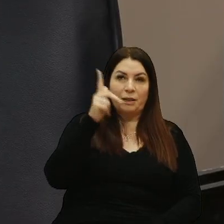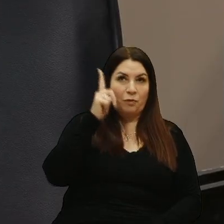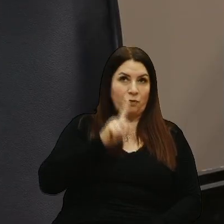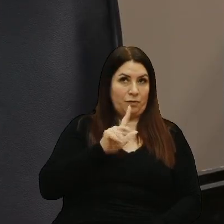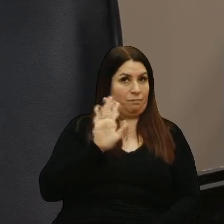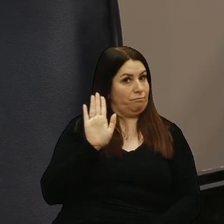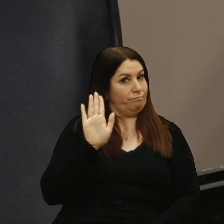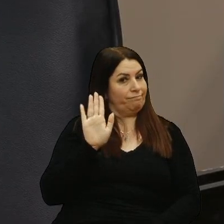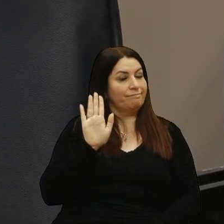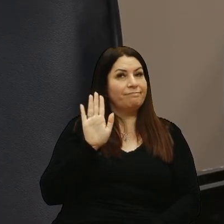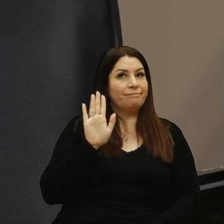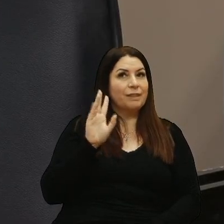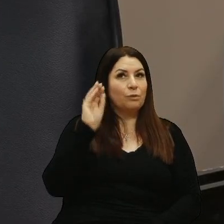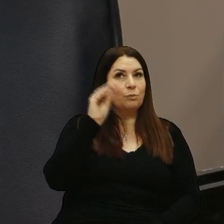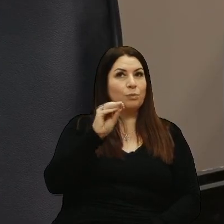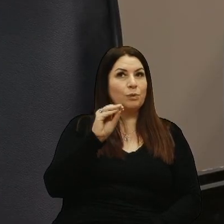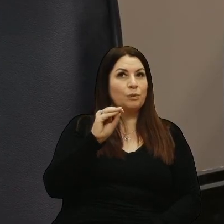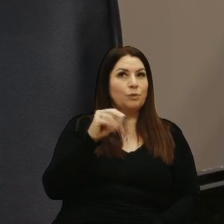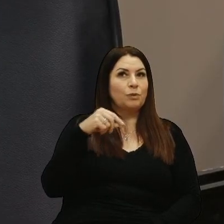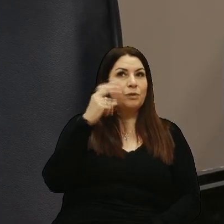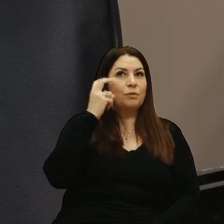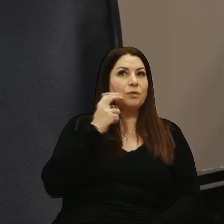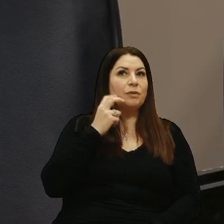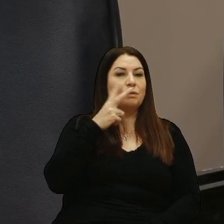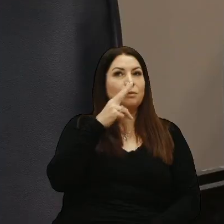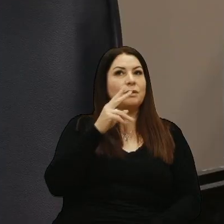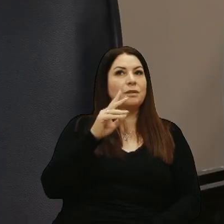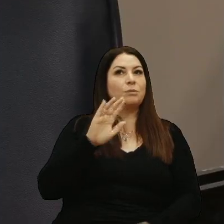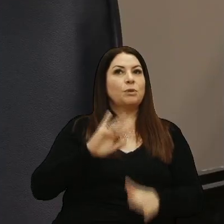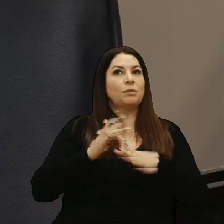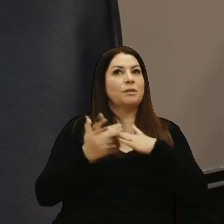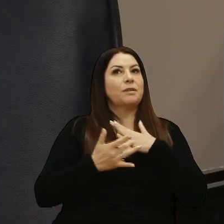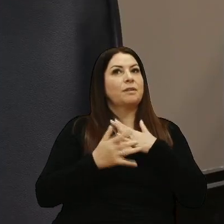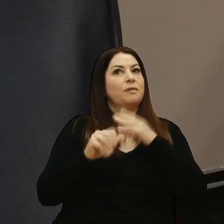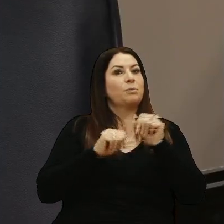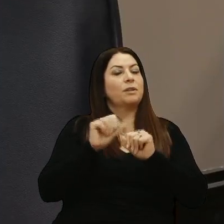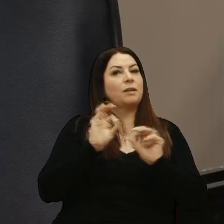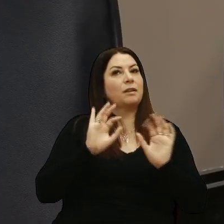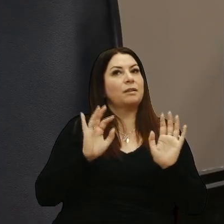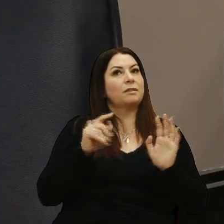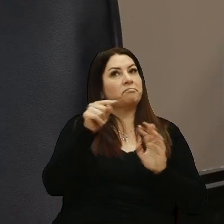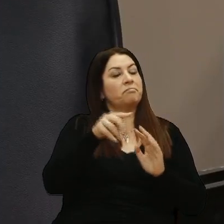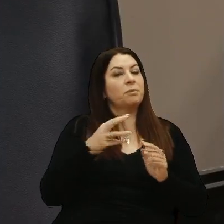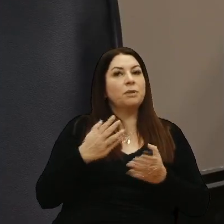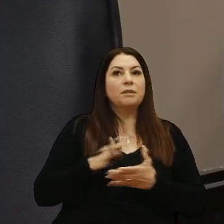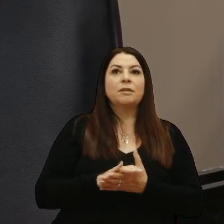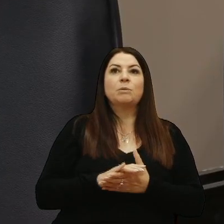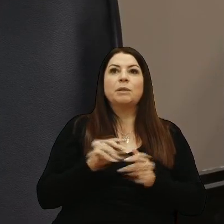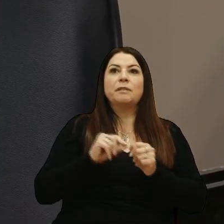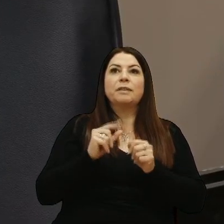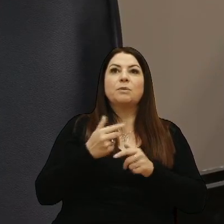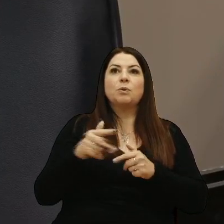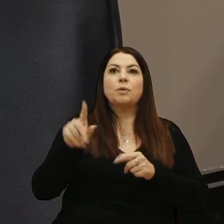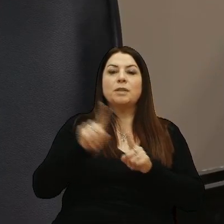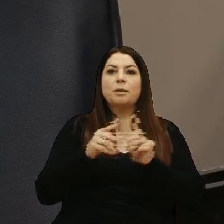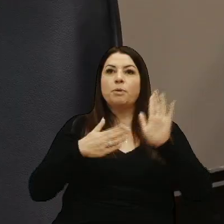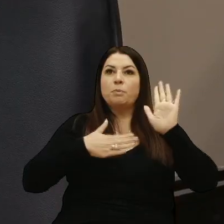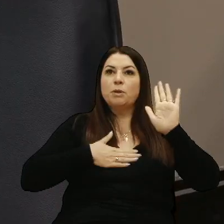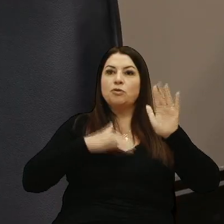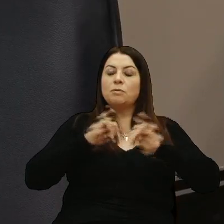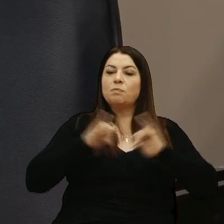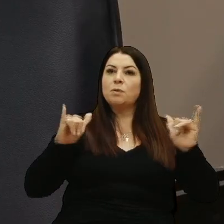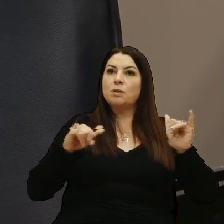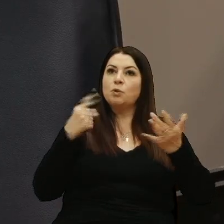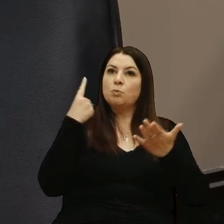eu vou colocar o rosto do Daniel Santos igual ali nas minhas redes sociais, não vai mudar nada. Eu tô aqui para isso e fazer o negócio andar. Eu prometi isso em campanha, eu